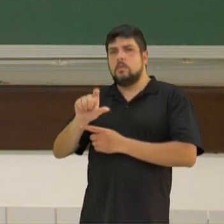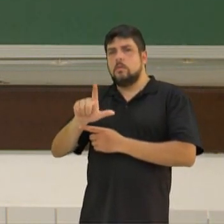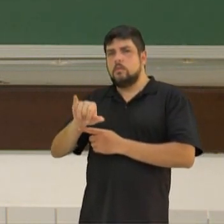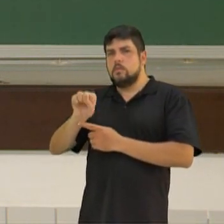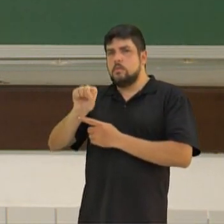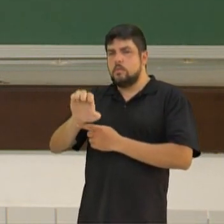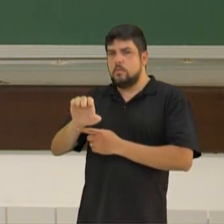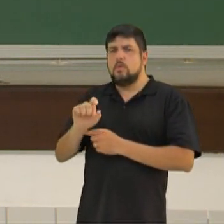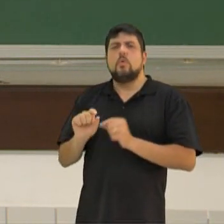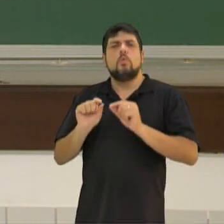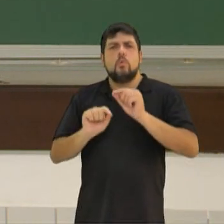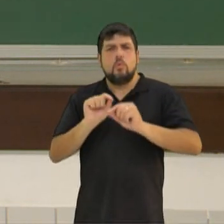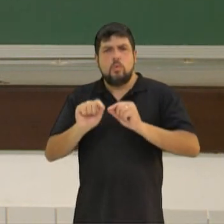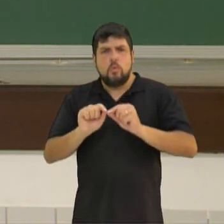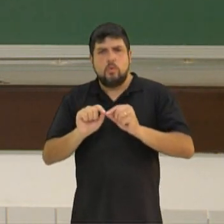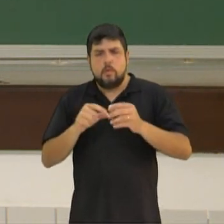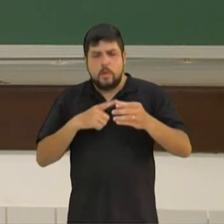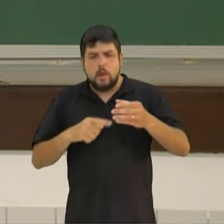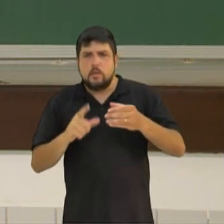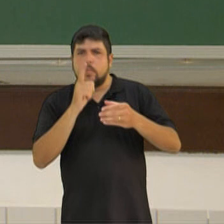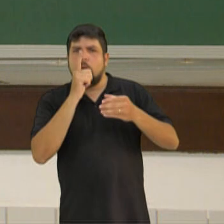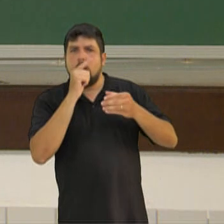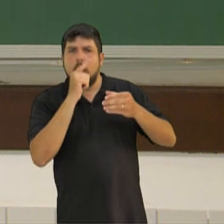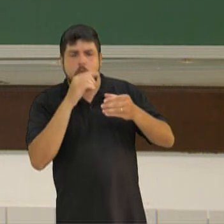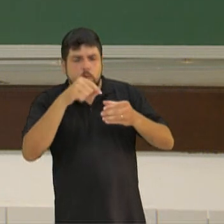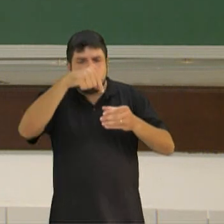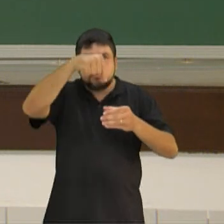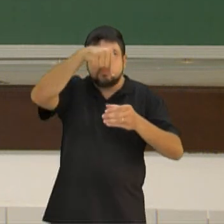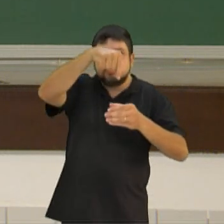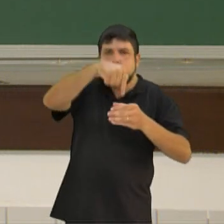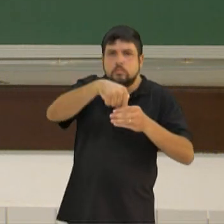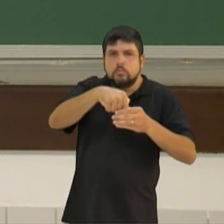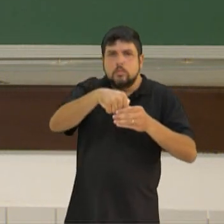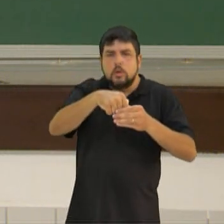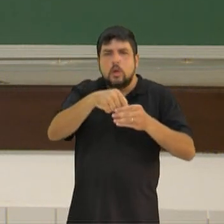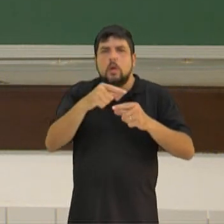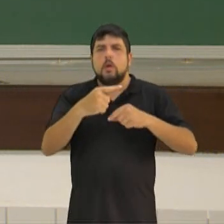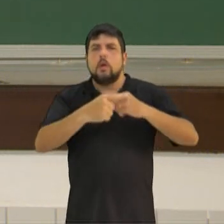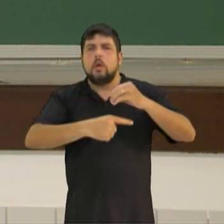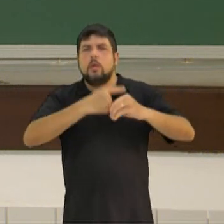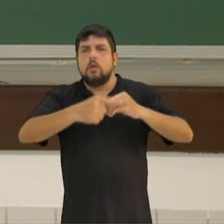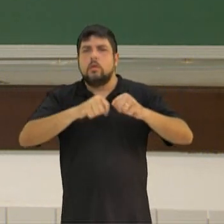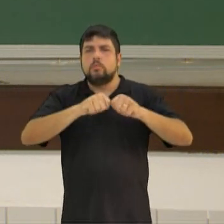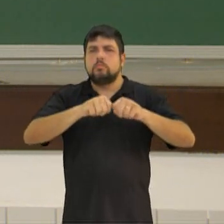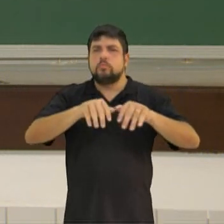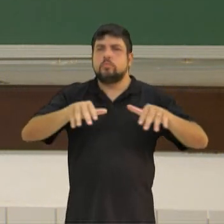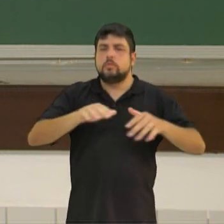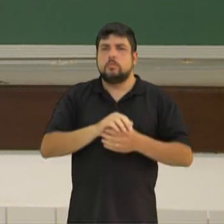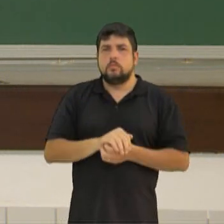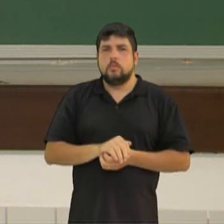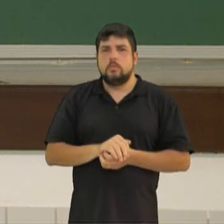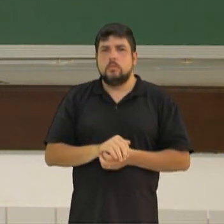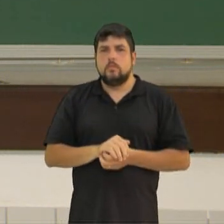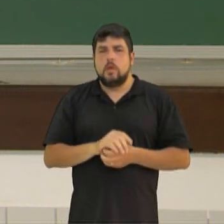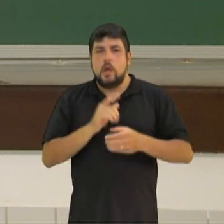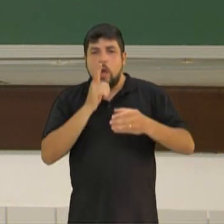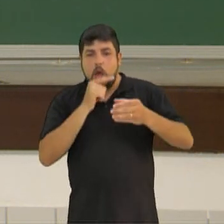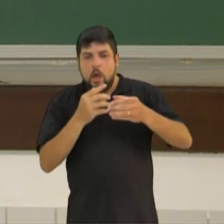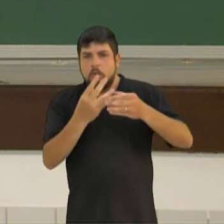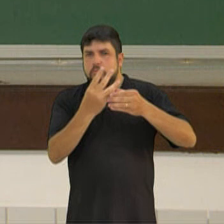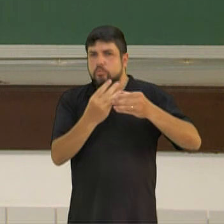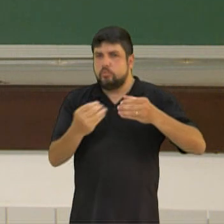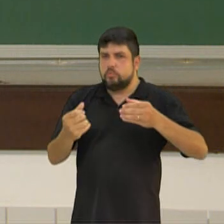uma substância que pode estar em contato com a água e vai ter a liberação de íons. Como a gente tem a dissociação da água e a dissociação da